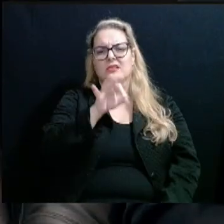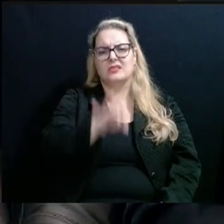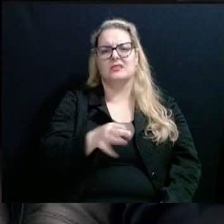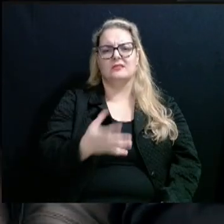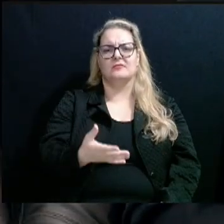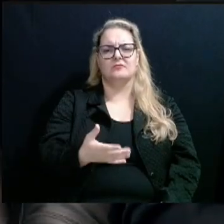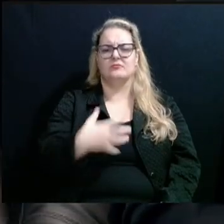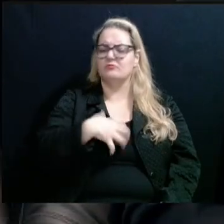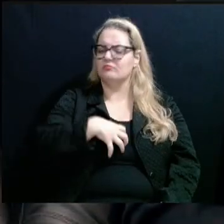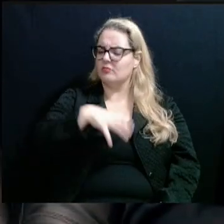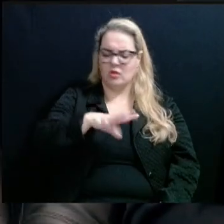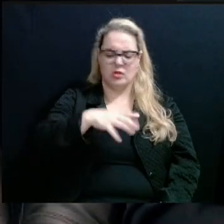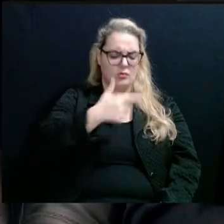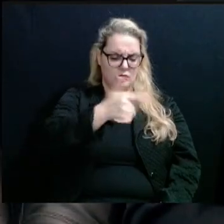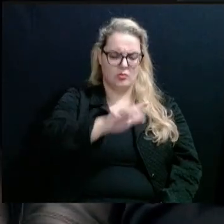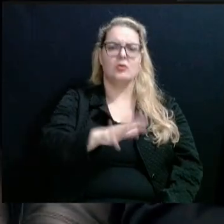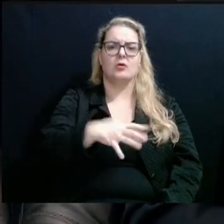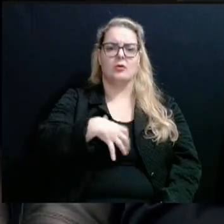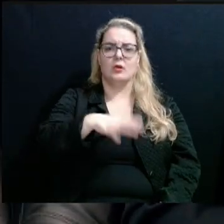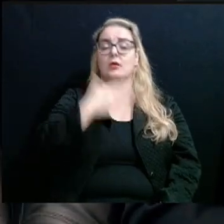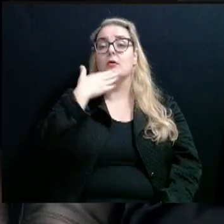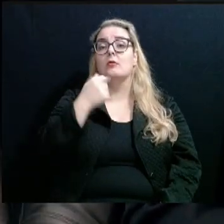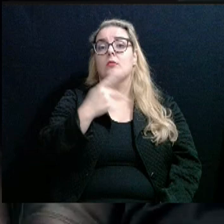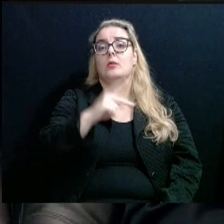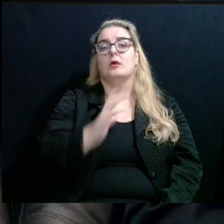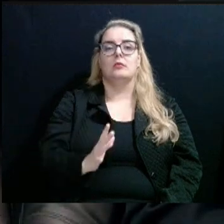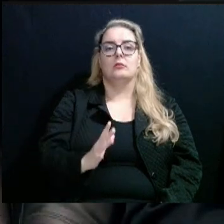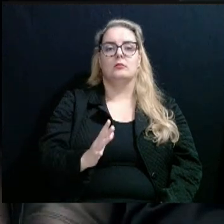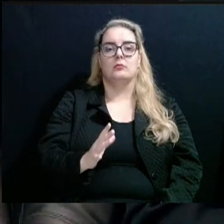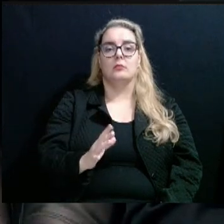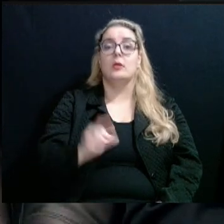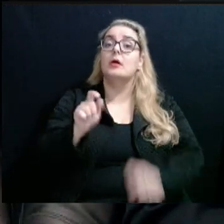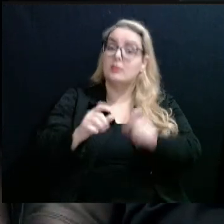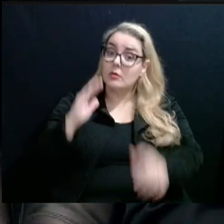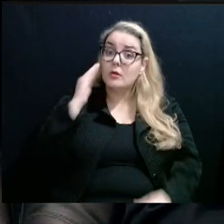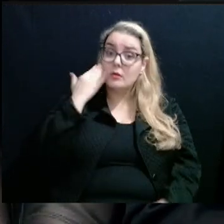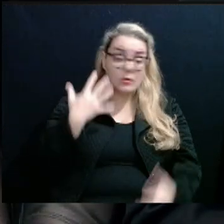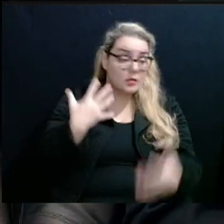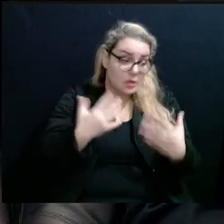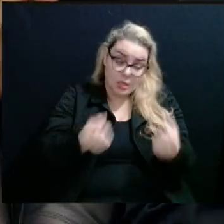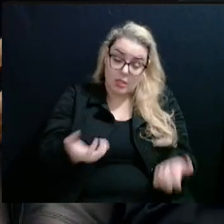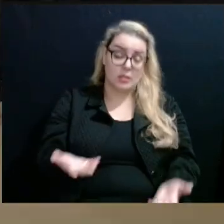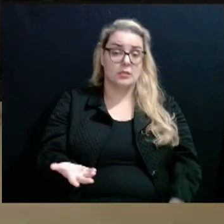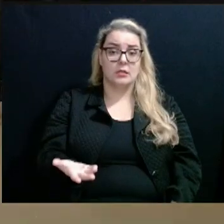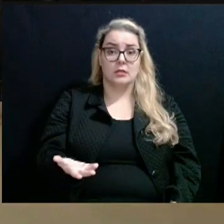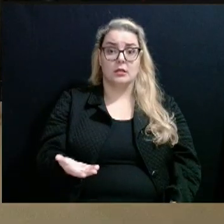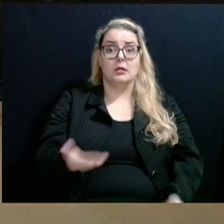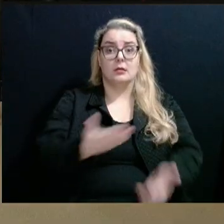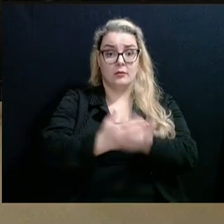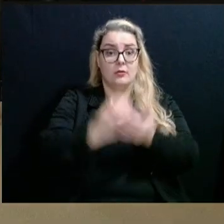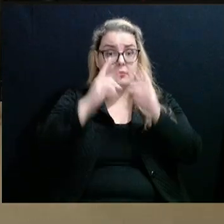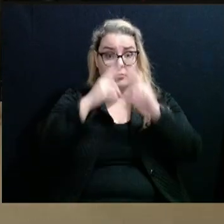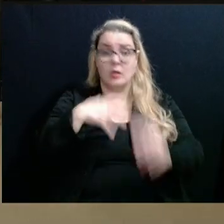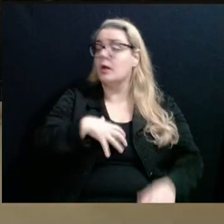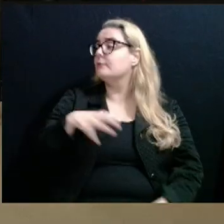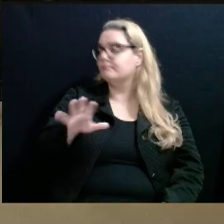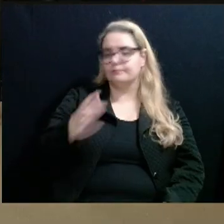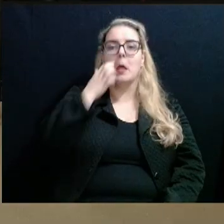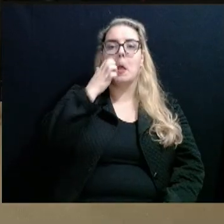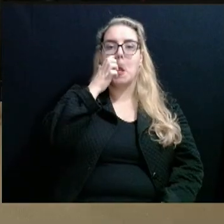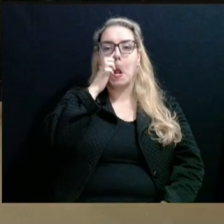forma, faça assim, é o melhor pra ele, tá tudo bem. As pessoas entendem, aceitam e passam a respeitar. É isso, então, a gente falar, não tem mais problema.